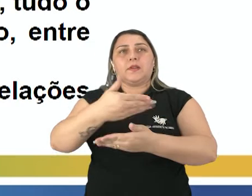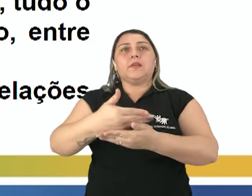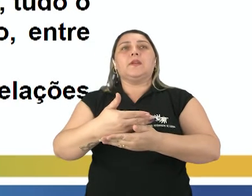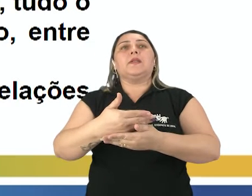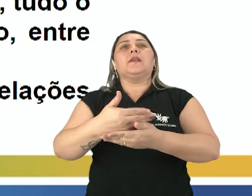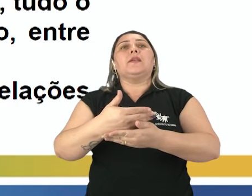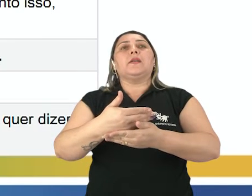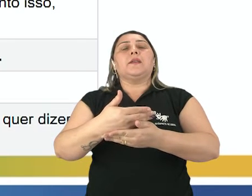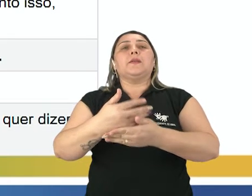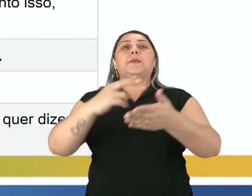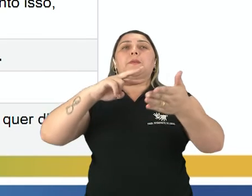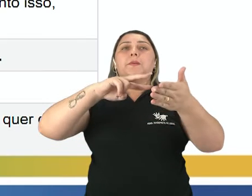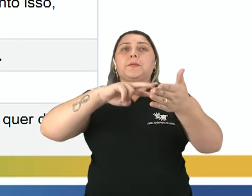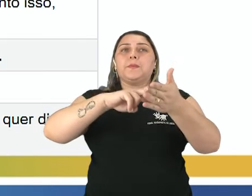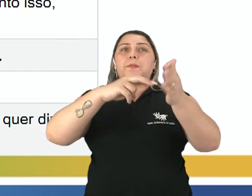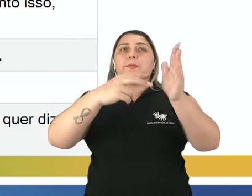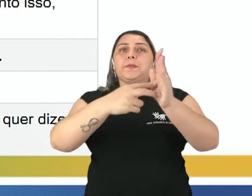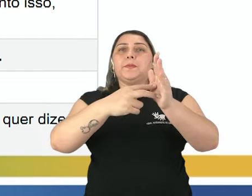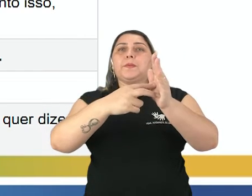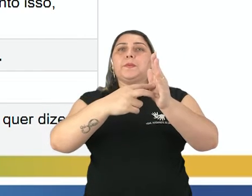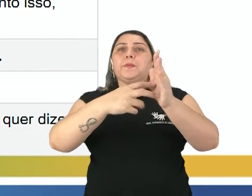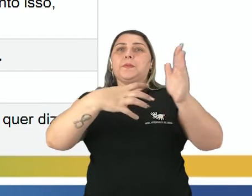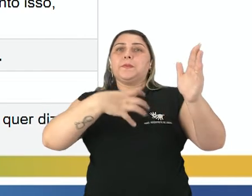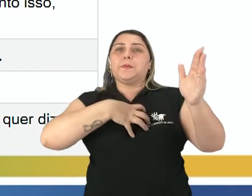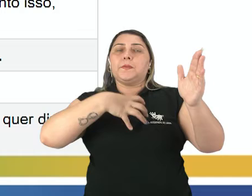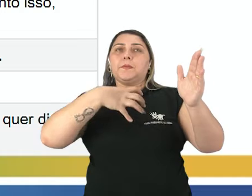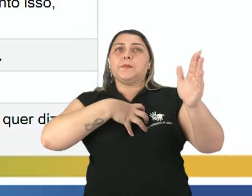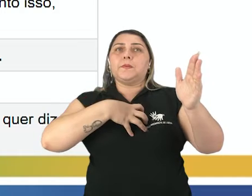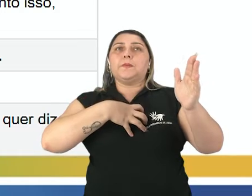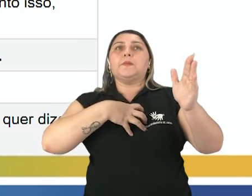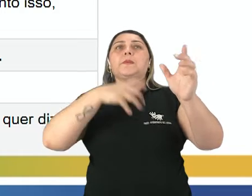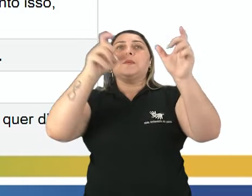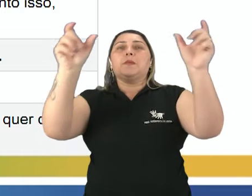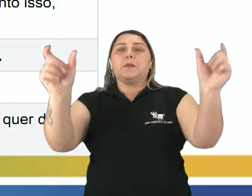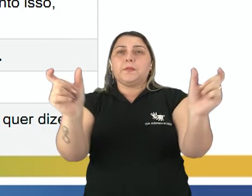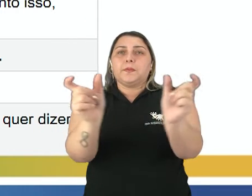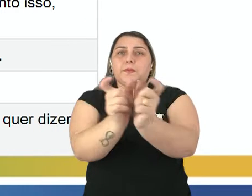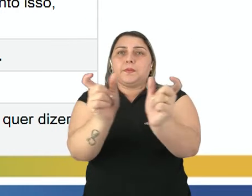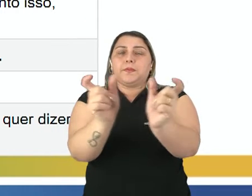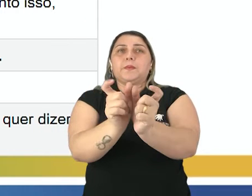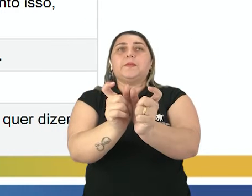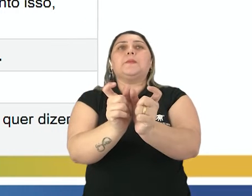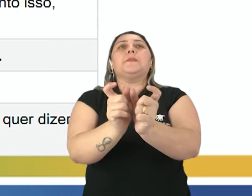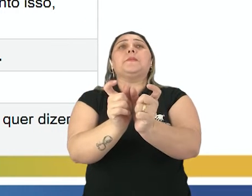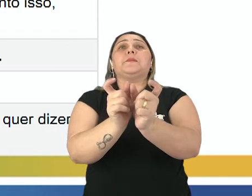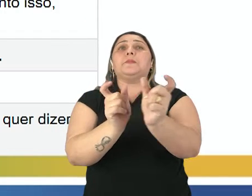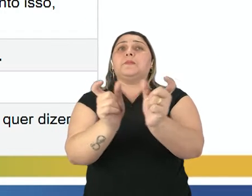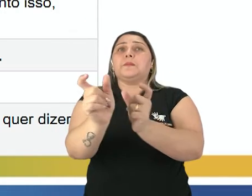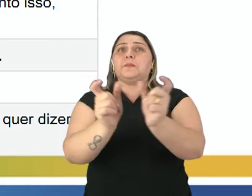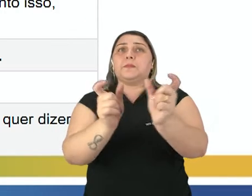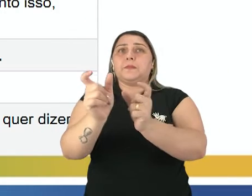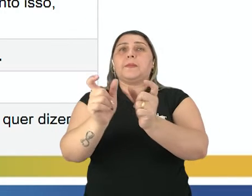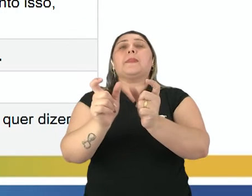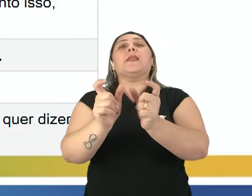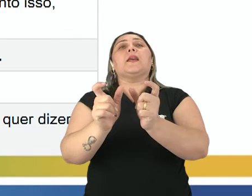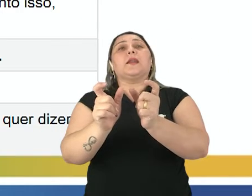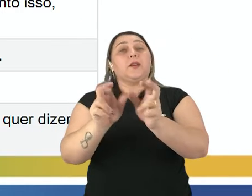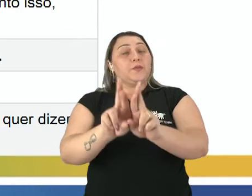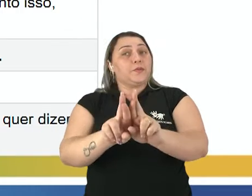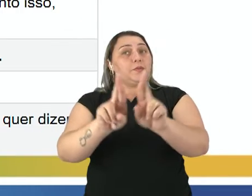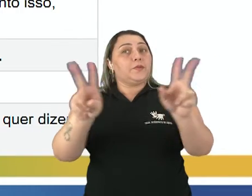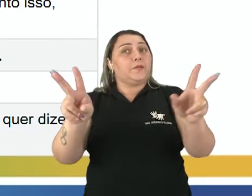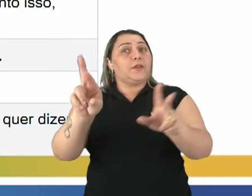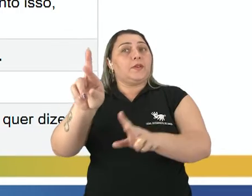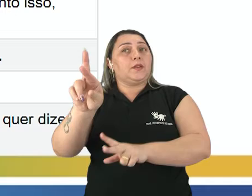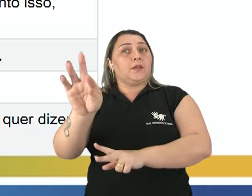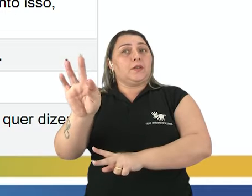que ligam as orações. As palavras de transição possuem sentidos diferentes e são compostas por